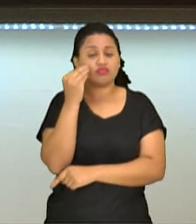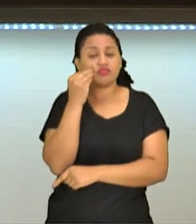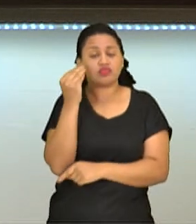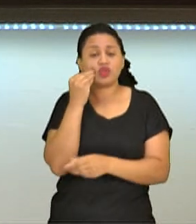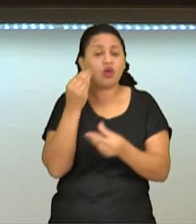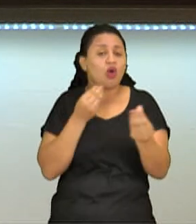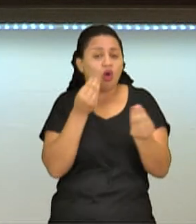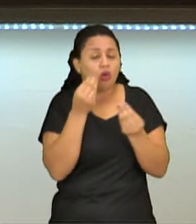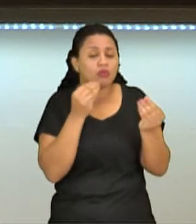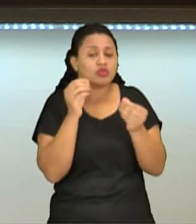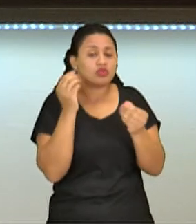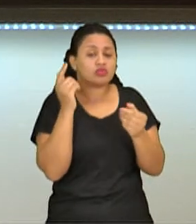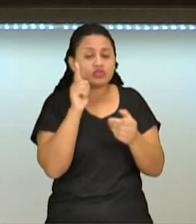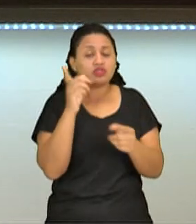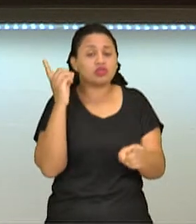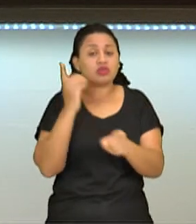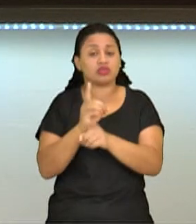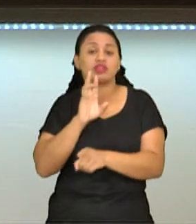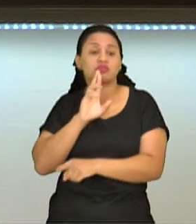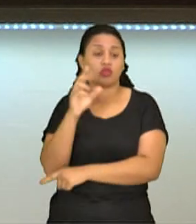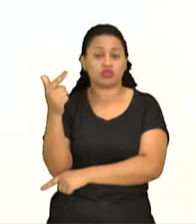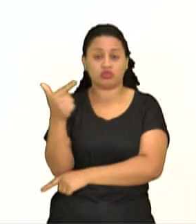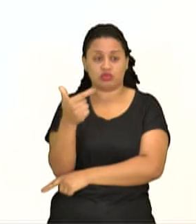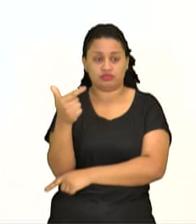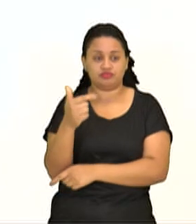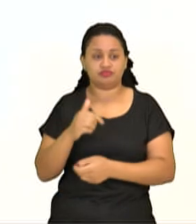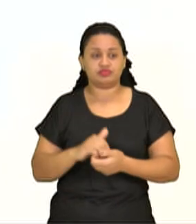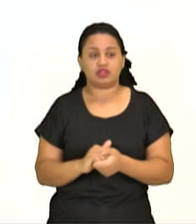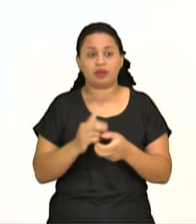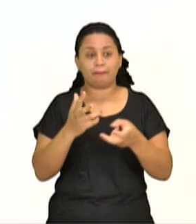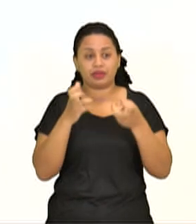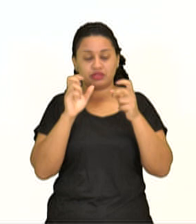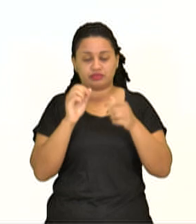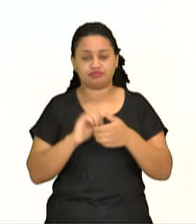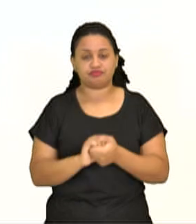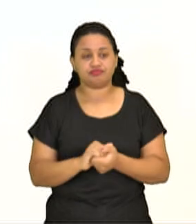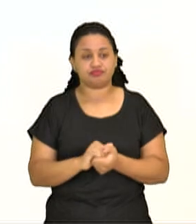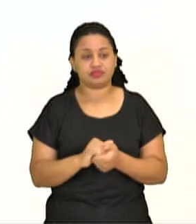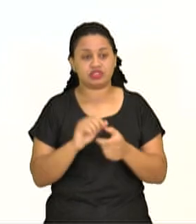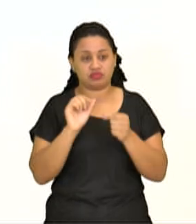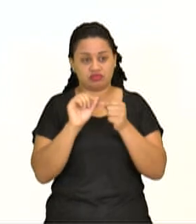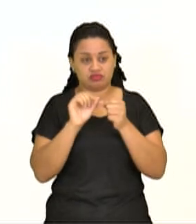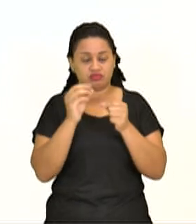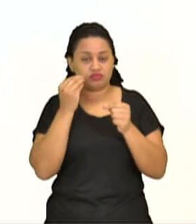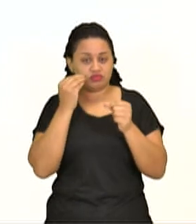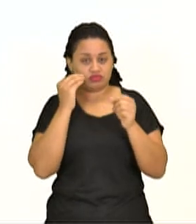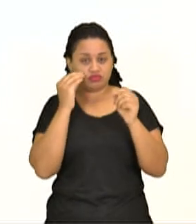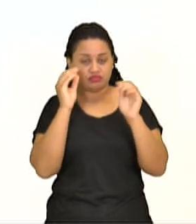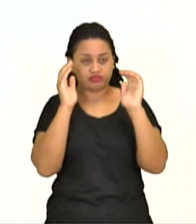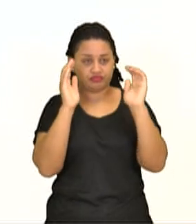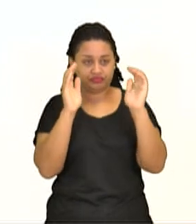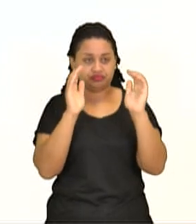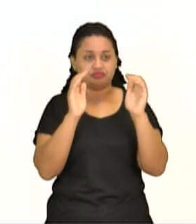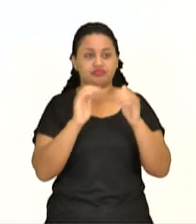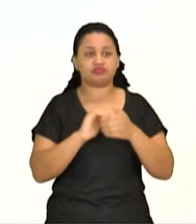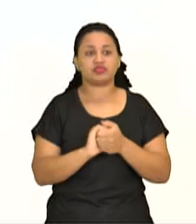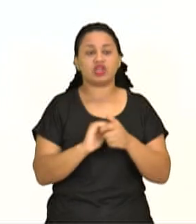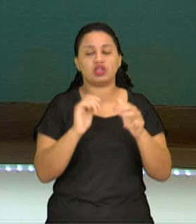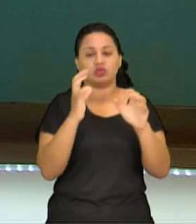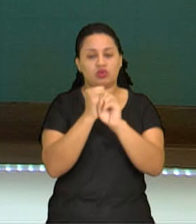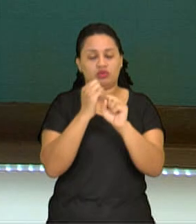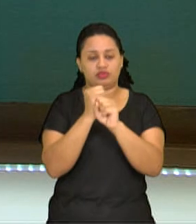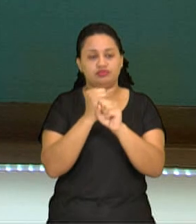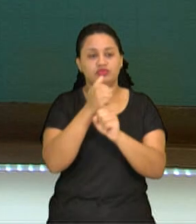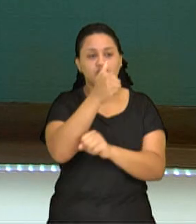como é que a gente vai chegar no resultado 2. Olha o que aconteceu aqui. Testando os parênteses, juntei aqui a